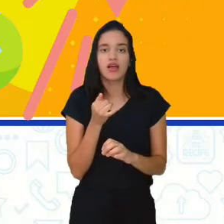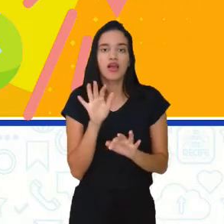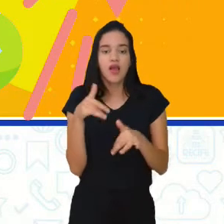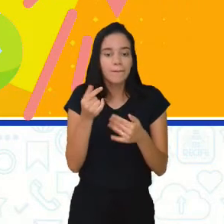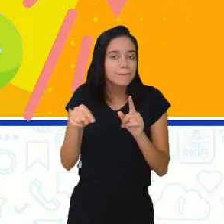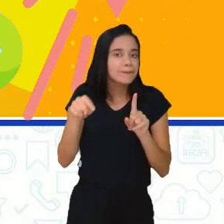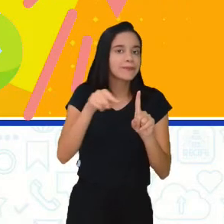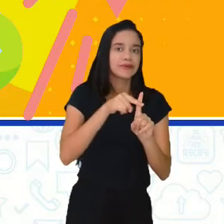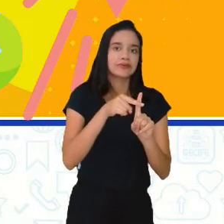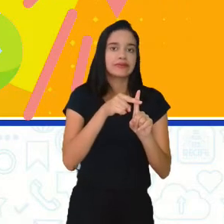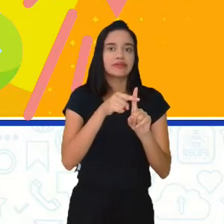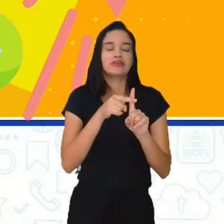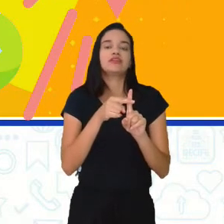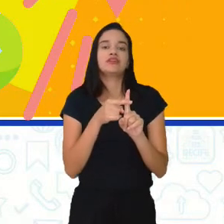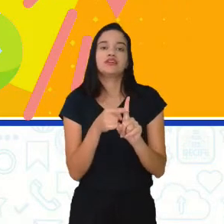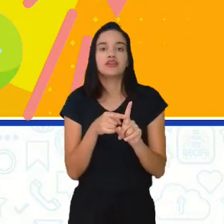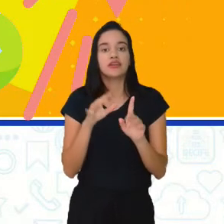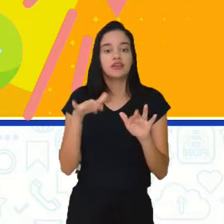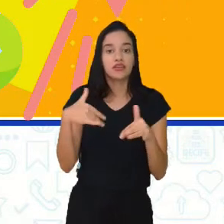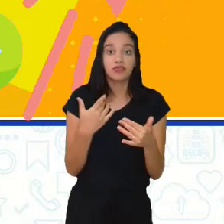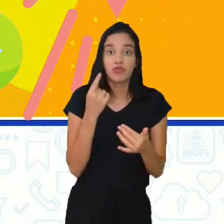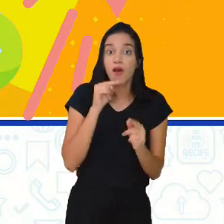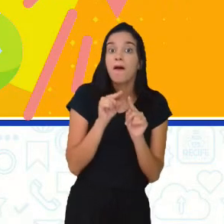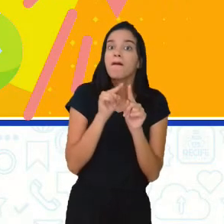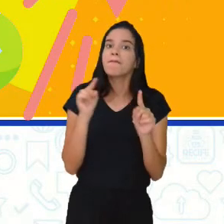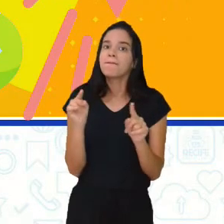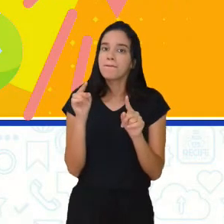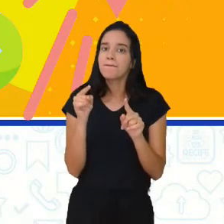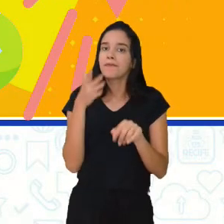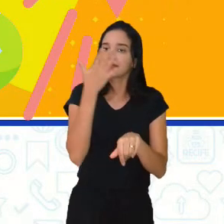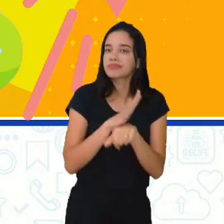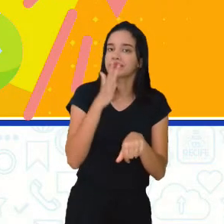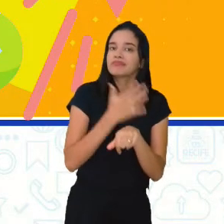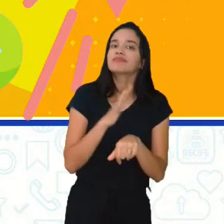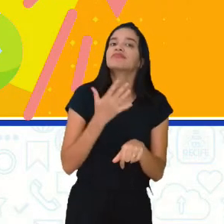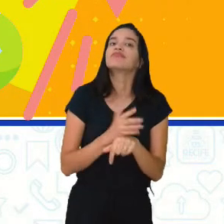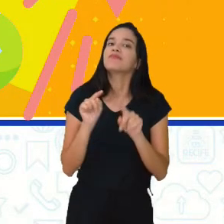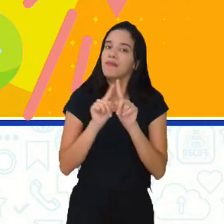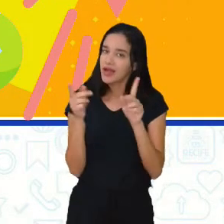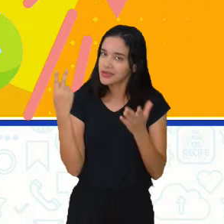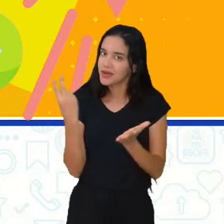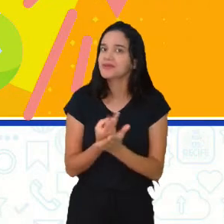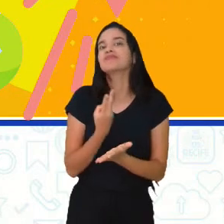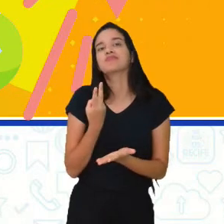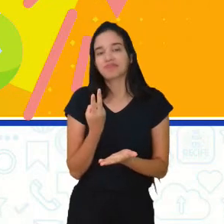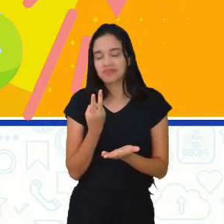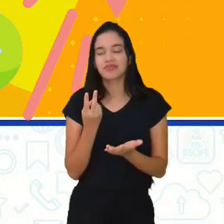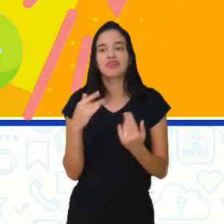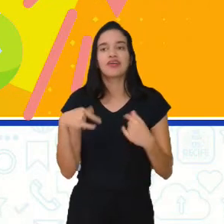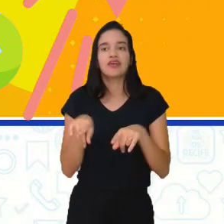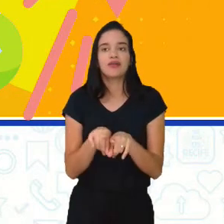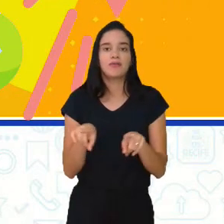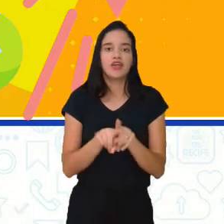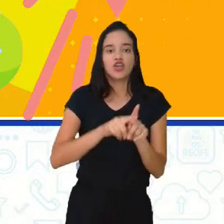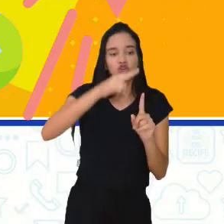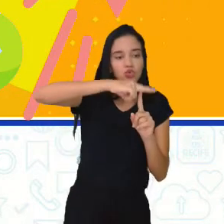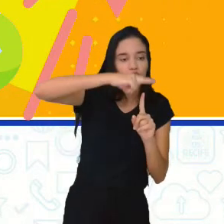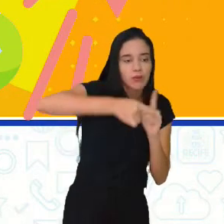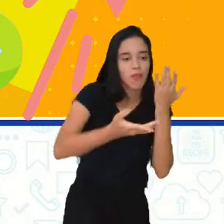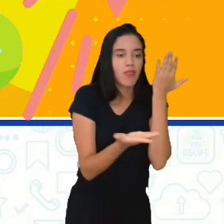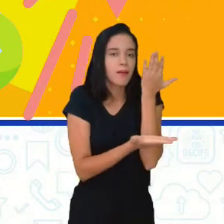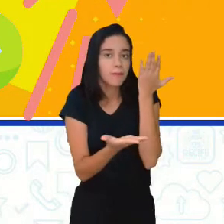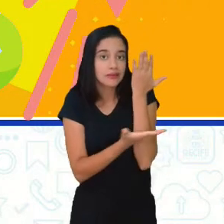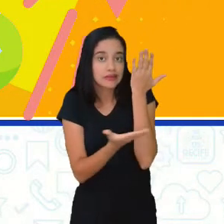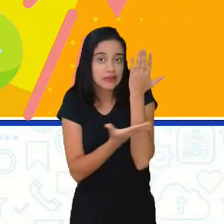bem positivo o seu experimento. Mas isso aconteceu e acontece, né? Aí é a questão do tipo da madeira, se a madeira está